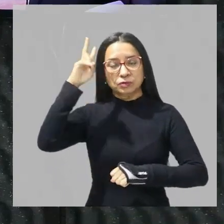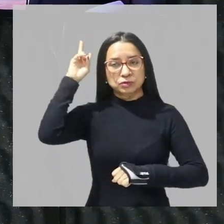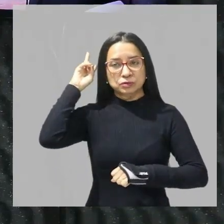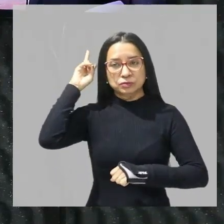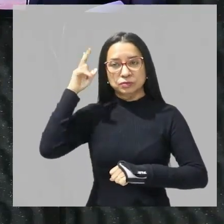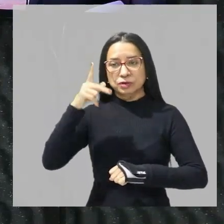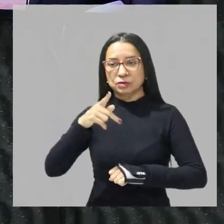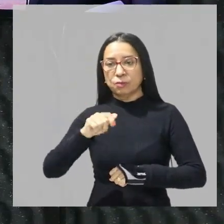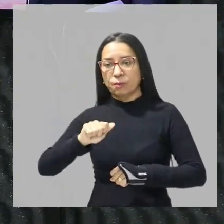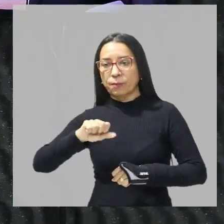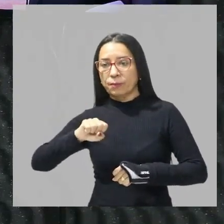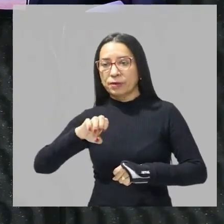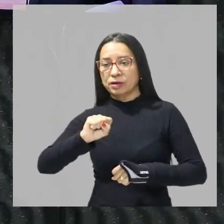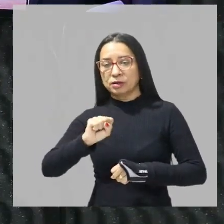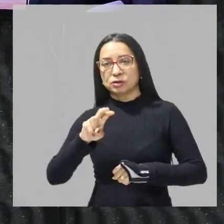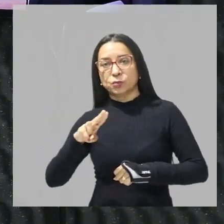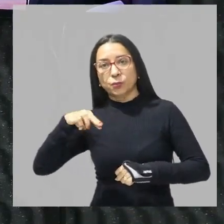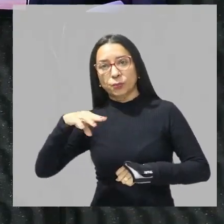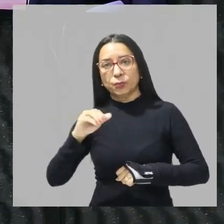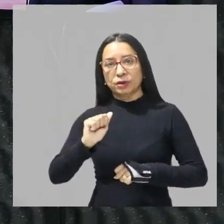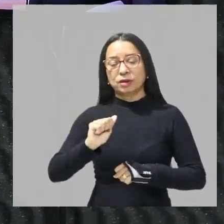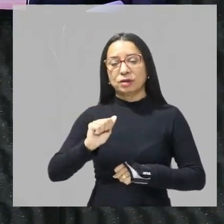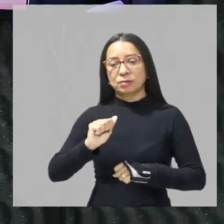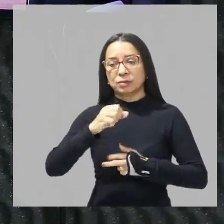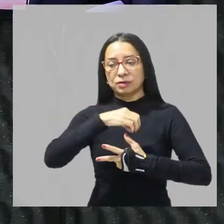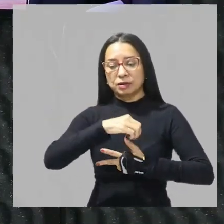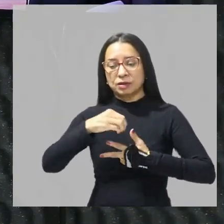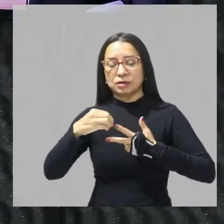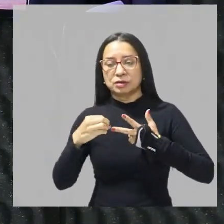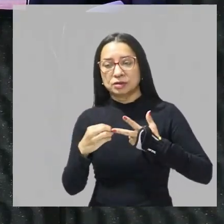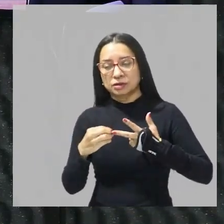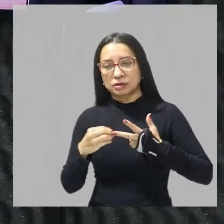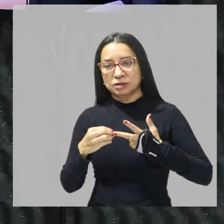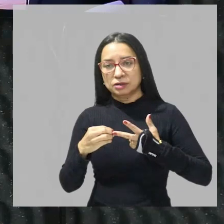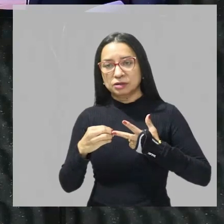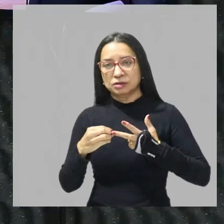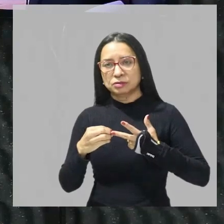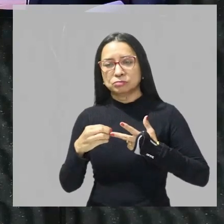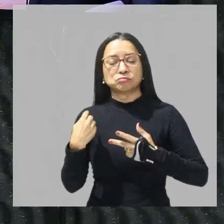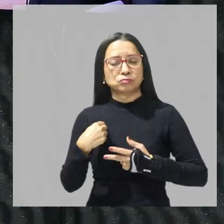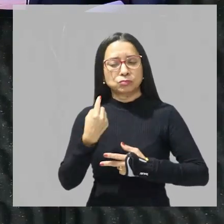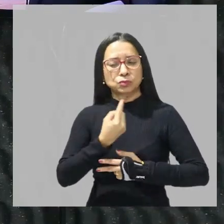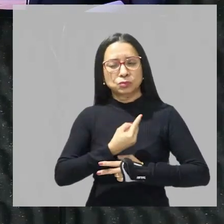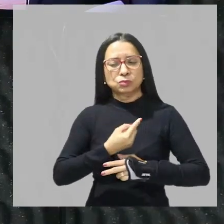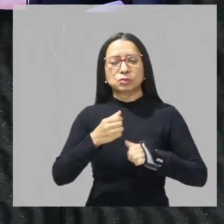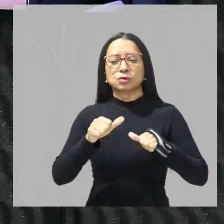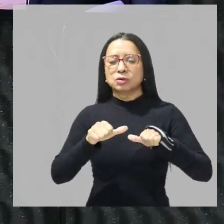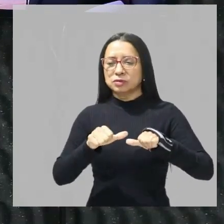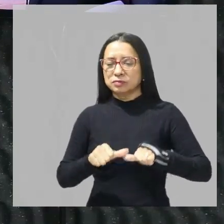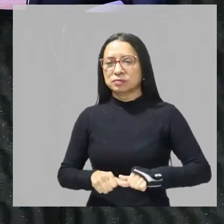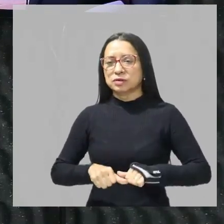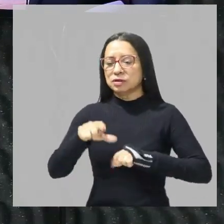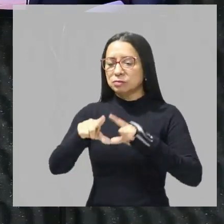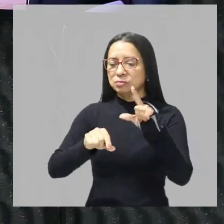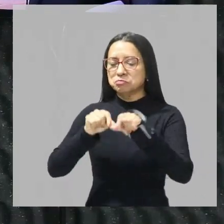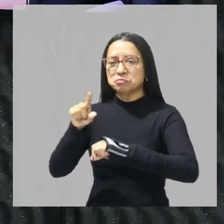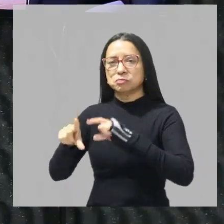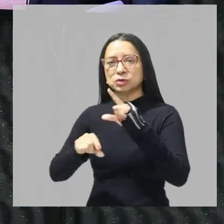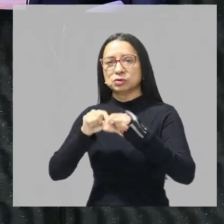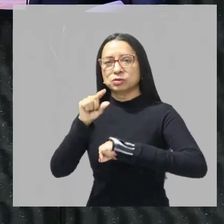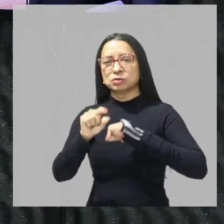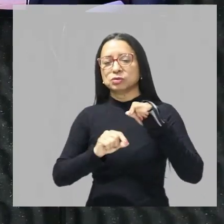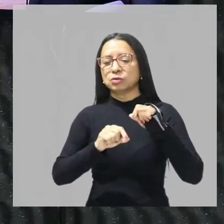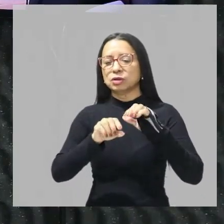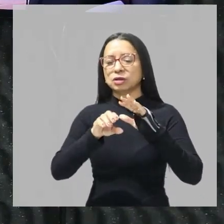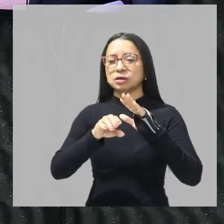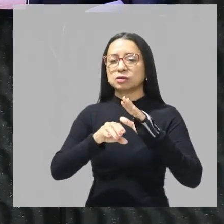PAS UEMA Enem, pessoal. Nós estivemos selecionando, estudando, vendo quais são as provas, os conteúdos que têm